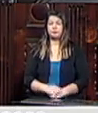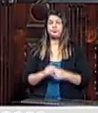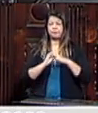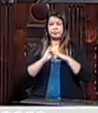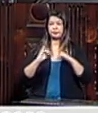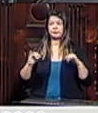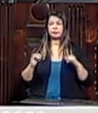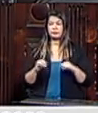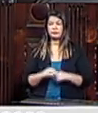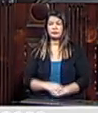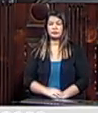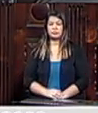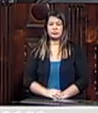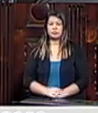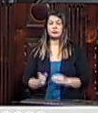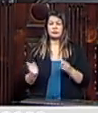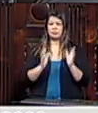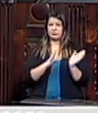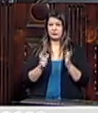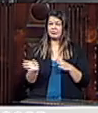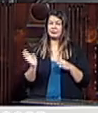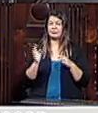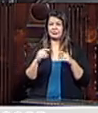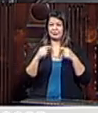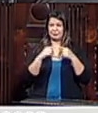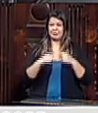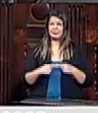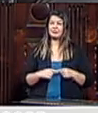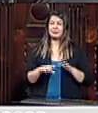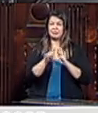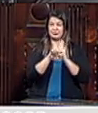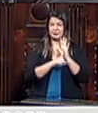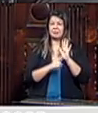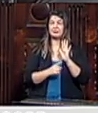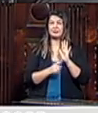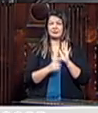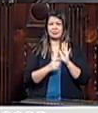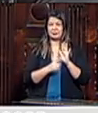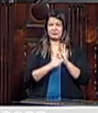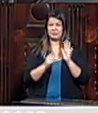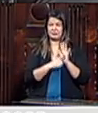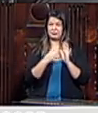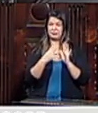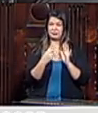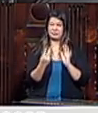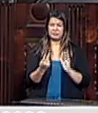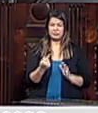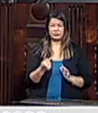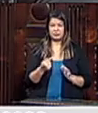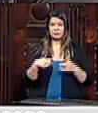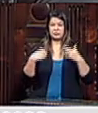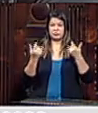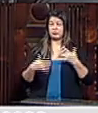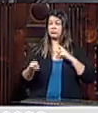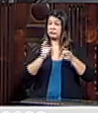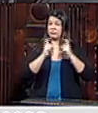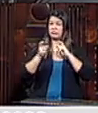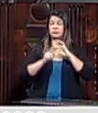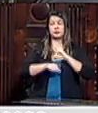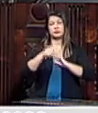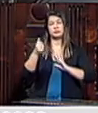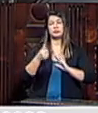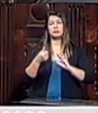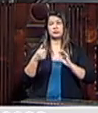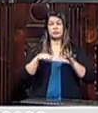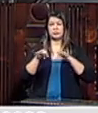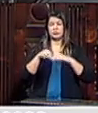Anuncio, declaração de voto, incluído na ordem do dia, de acordo com o parágrafo 1º do artigo 47 do Regimento Interno, tramitação ordinária em primeira discussão,